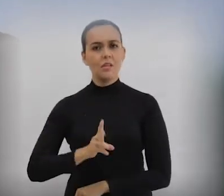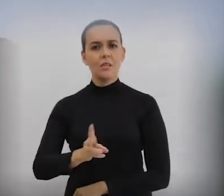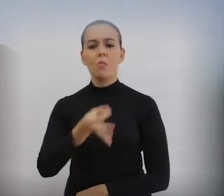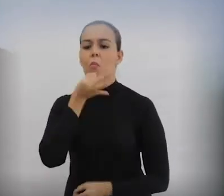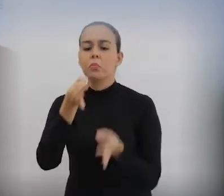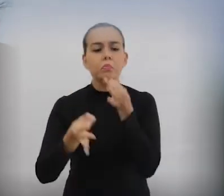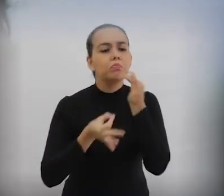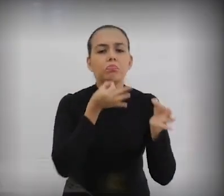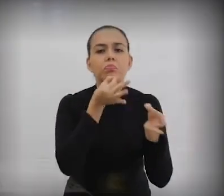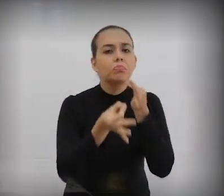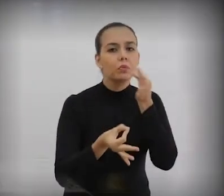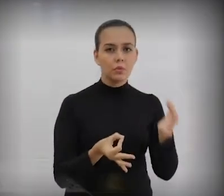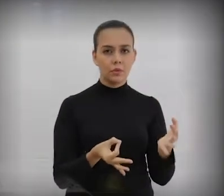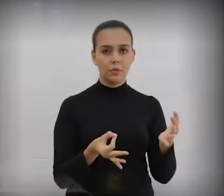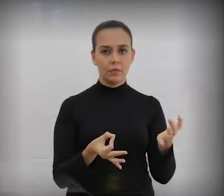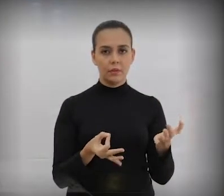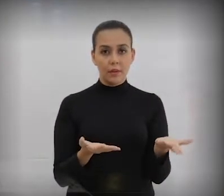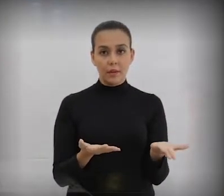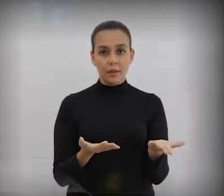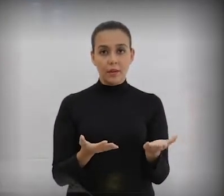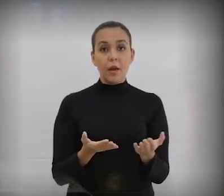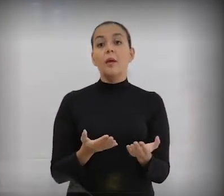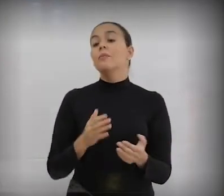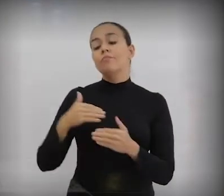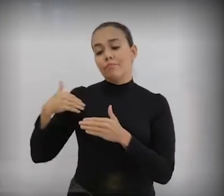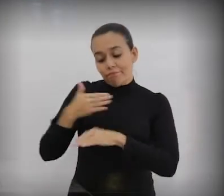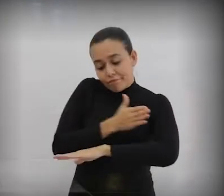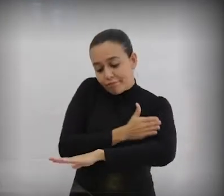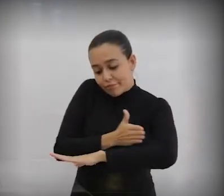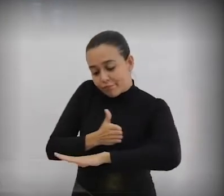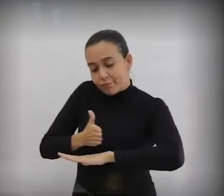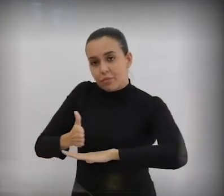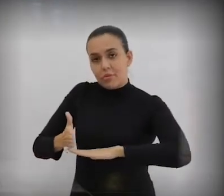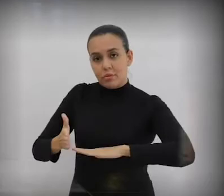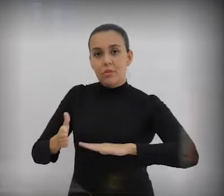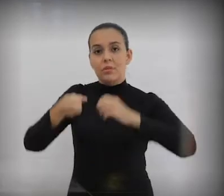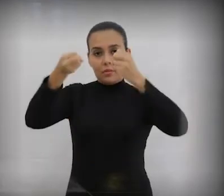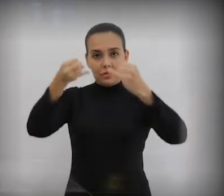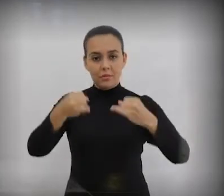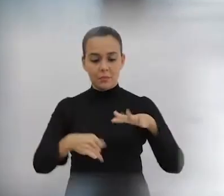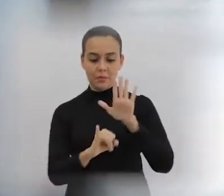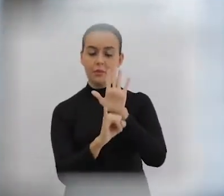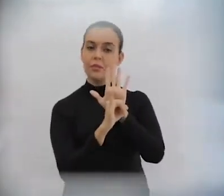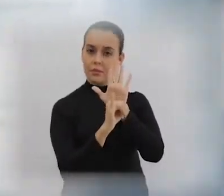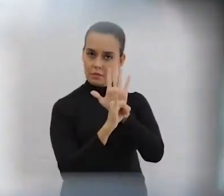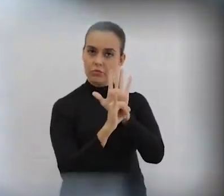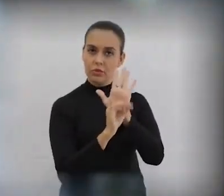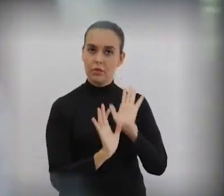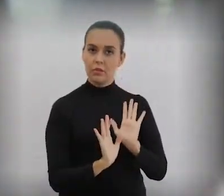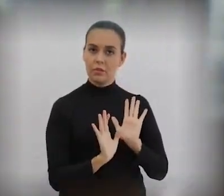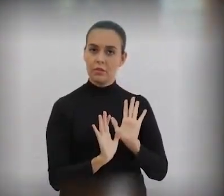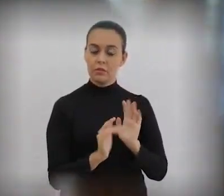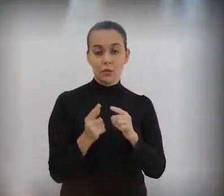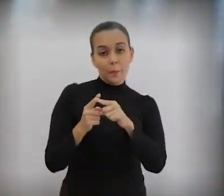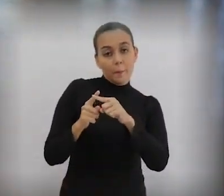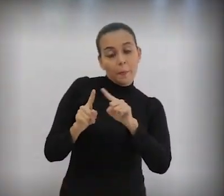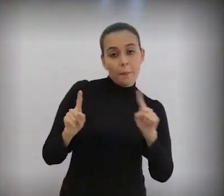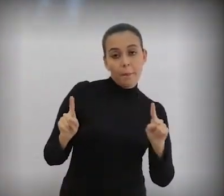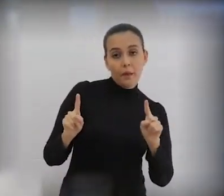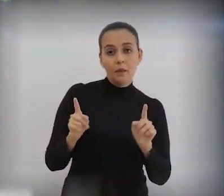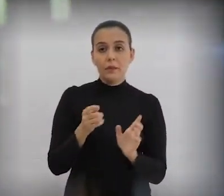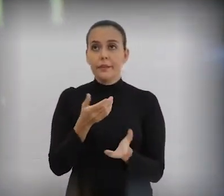essa? Então, eu acho que o tempo todo a gente está falando de identidade, mesmo que não seja de uma